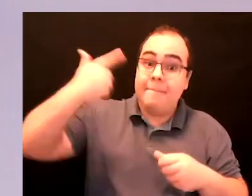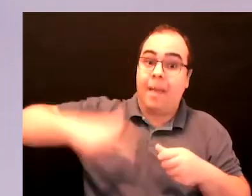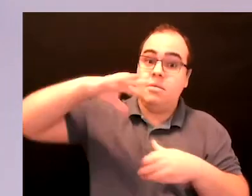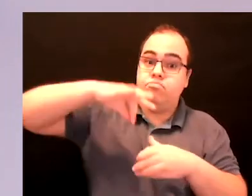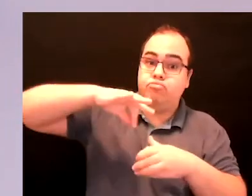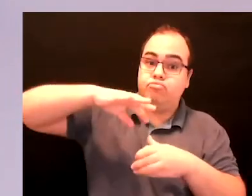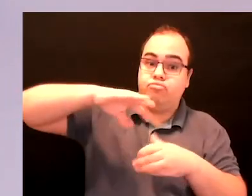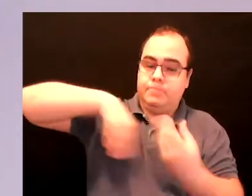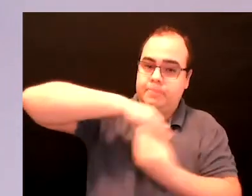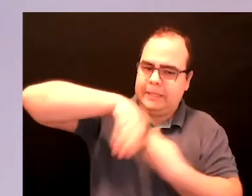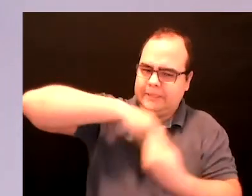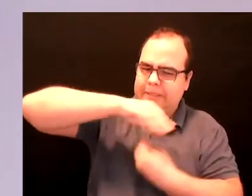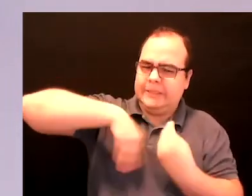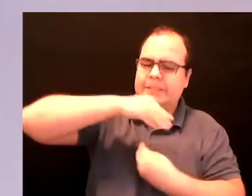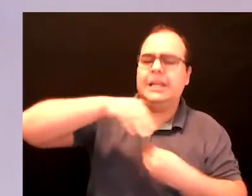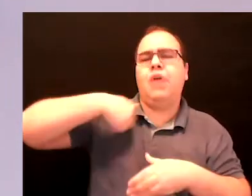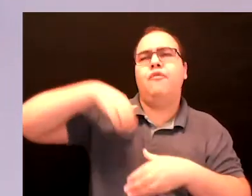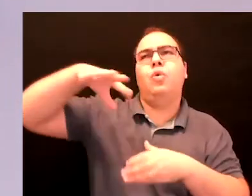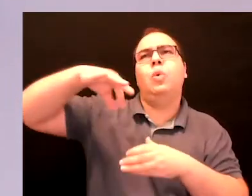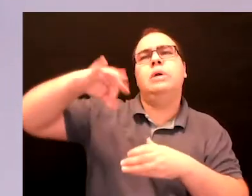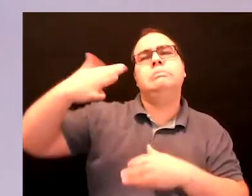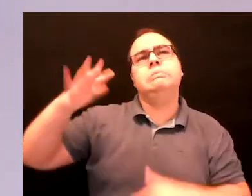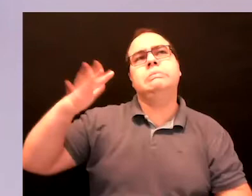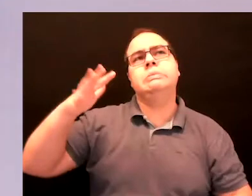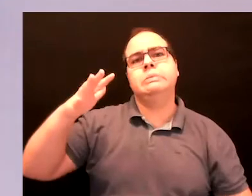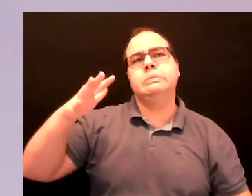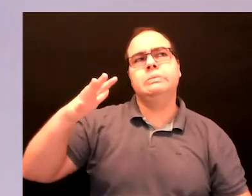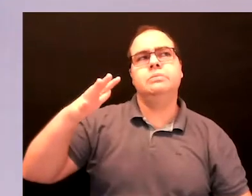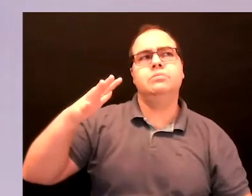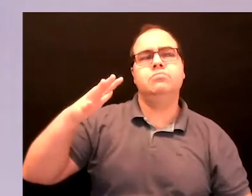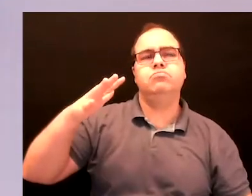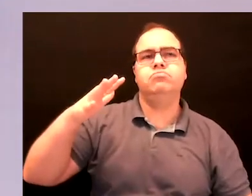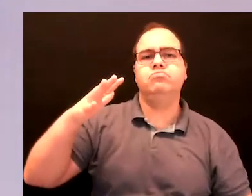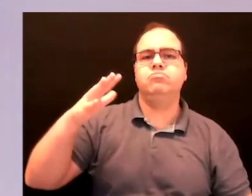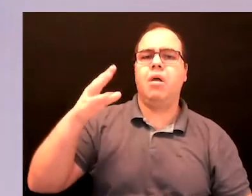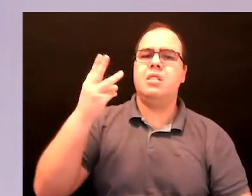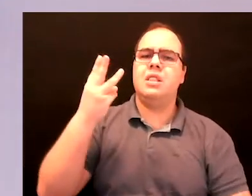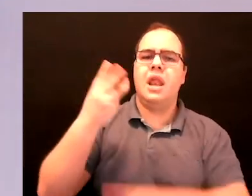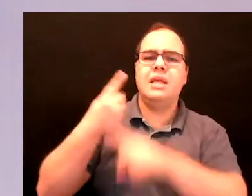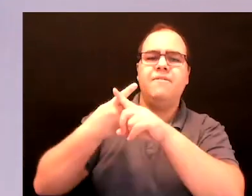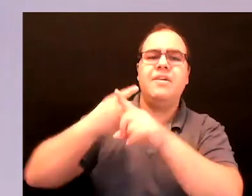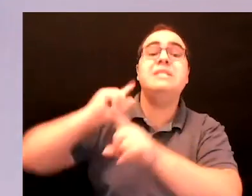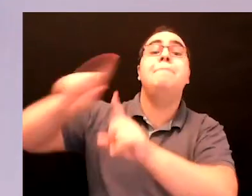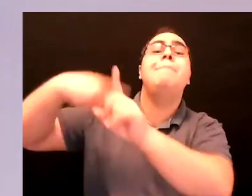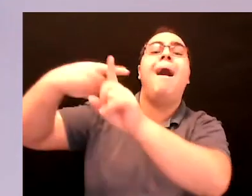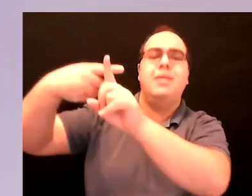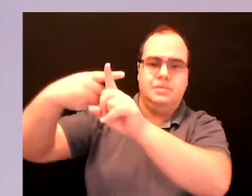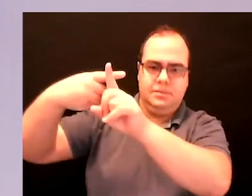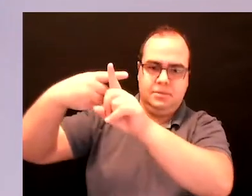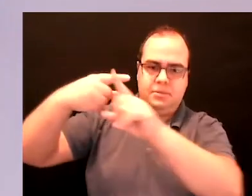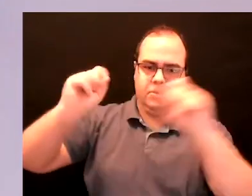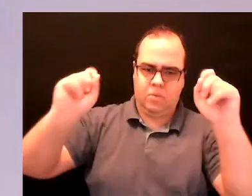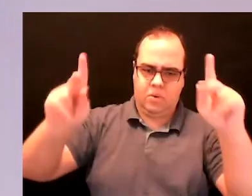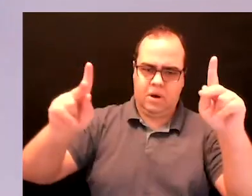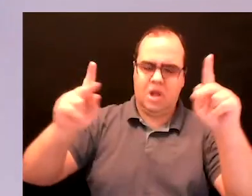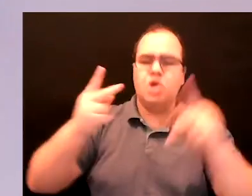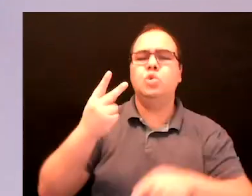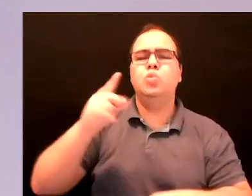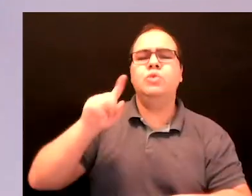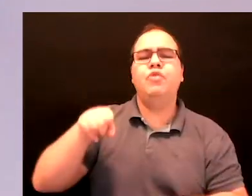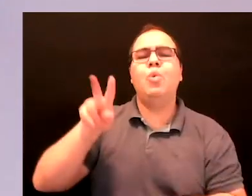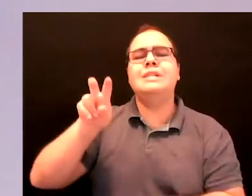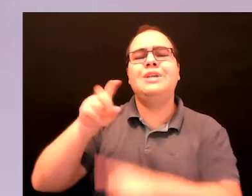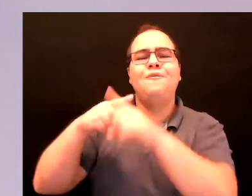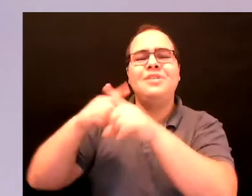mais corante para pegar o tom. Então vou botar aí mais ou menos 3 vezes, 2,5,